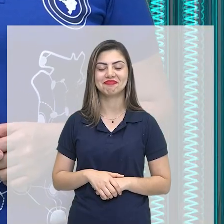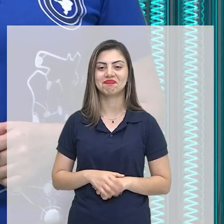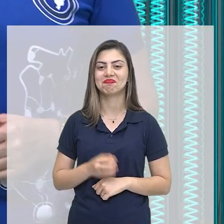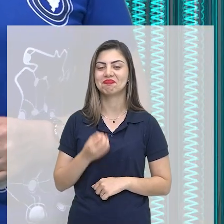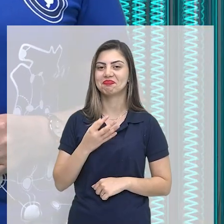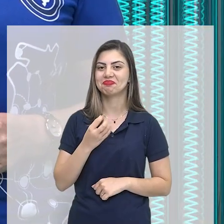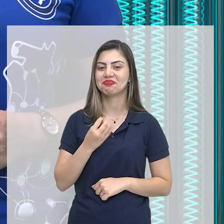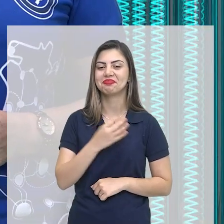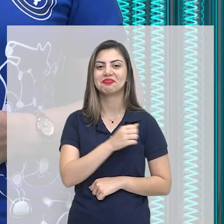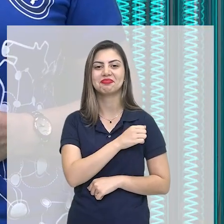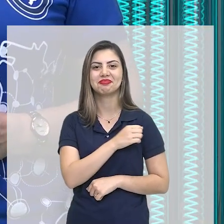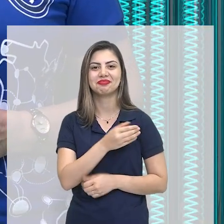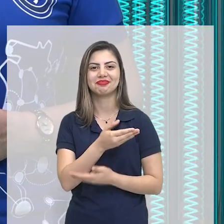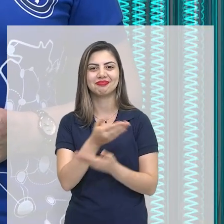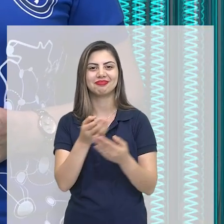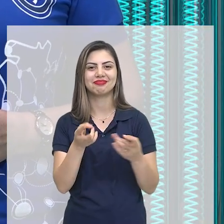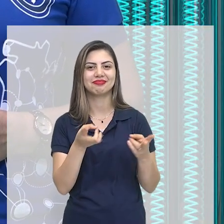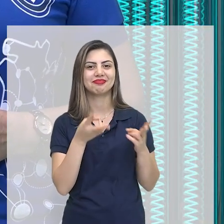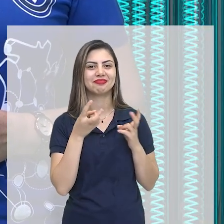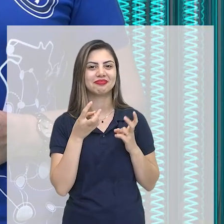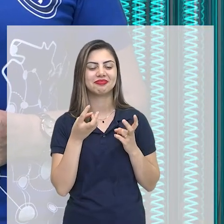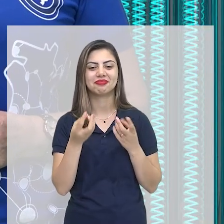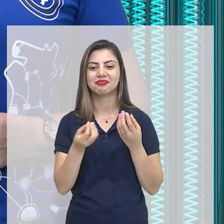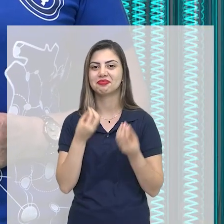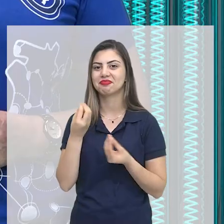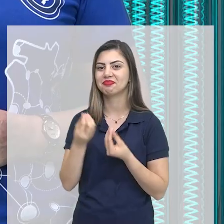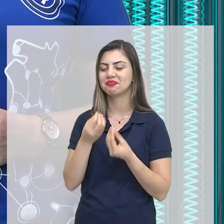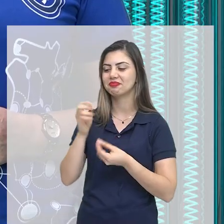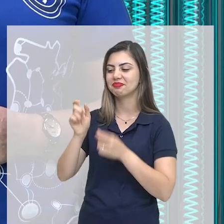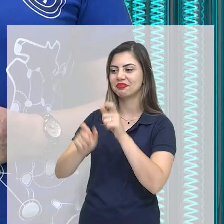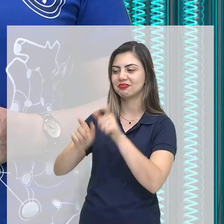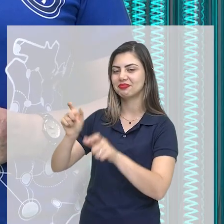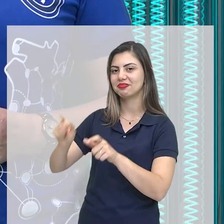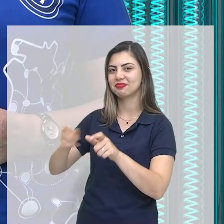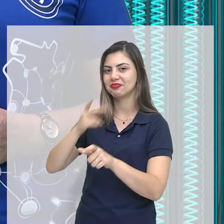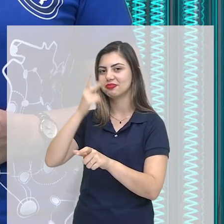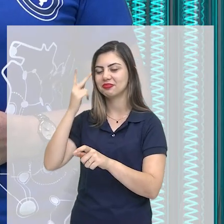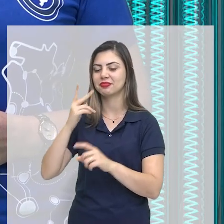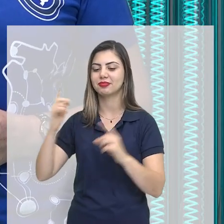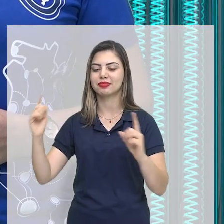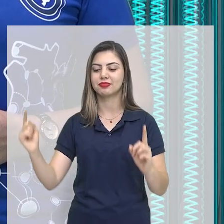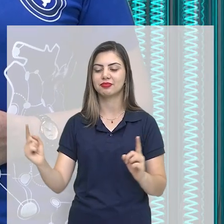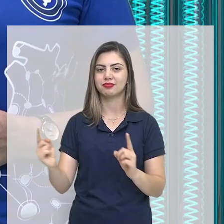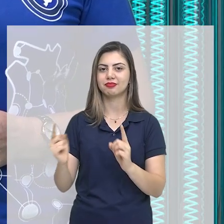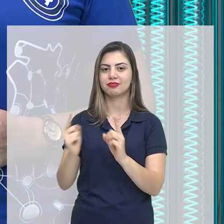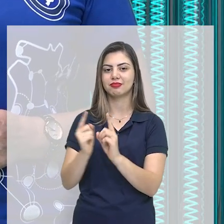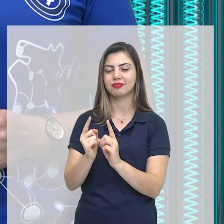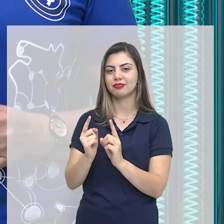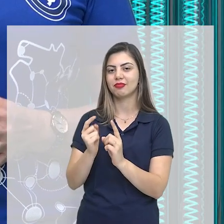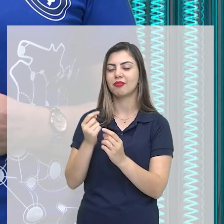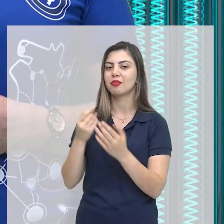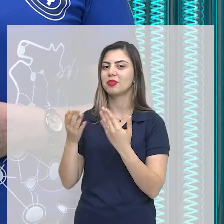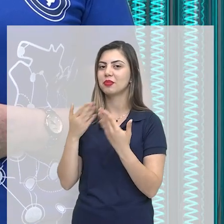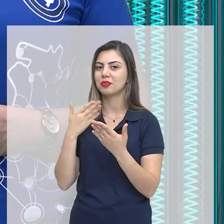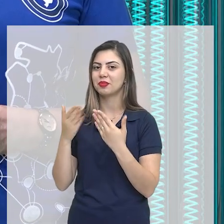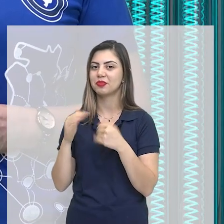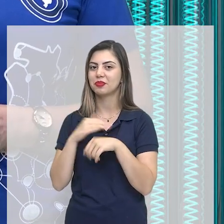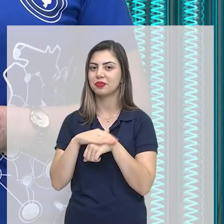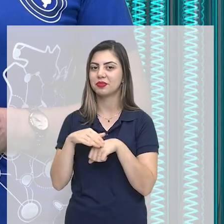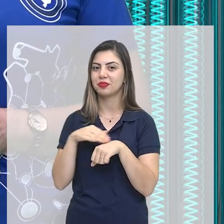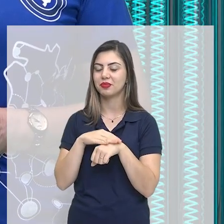Muito bem, turmas. Perceberam como os personagens, se encontram e começam a conversar?